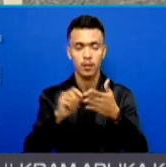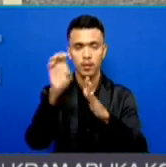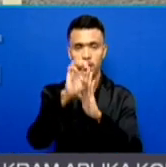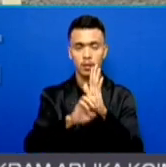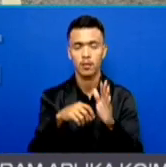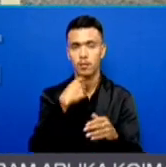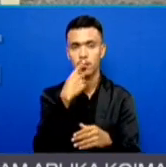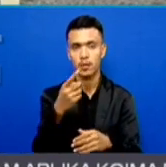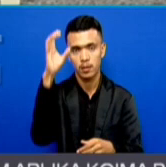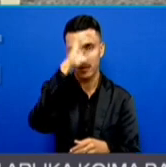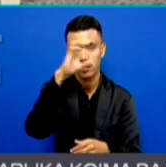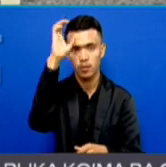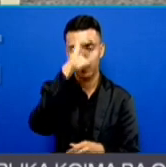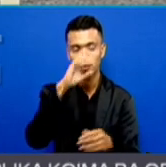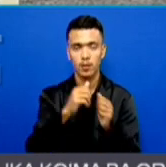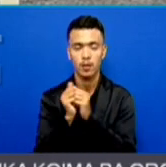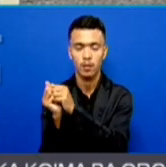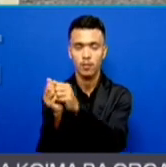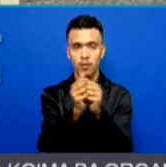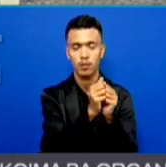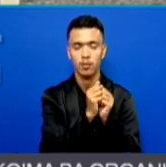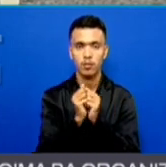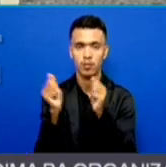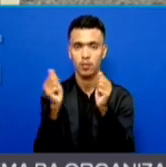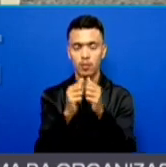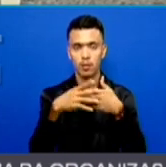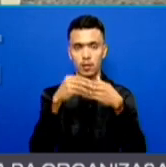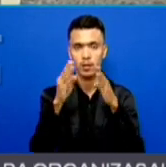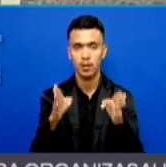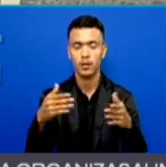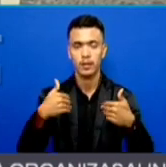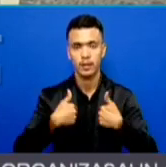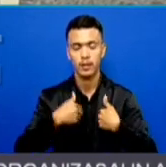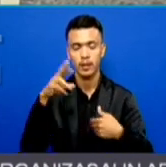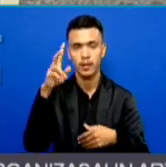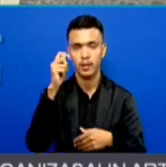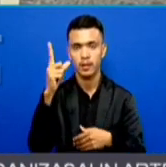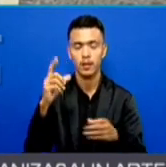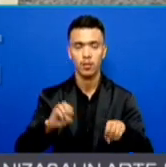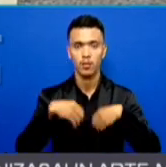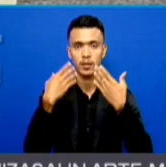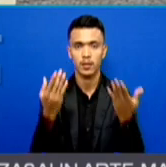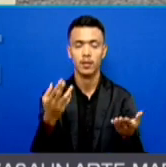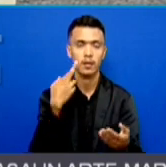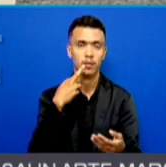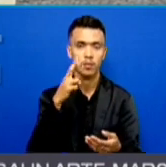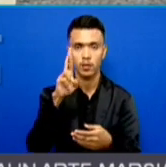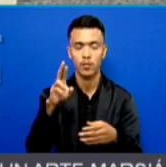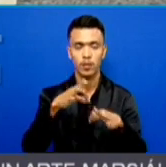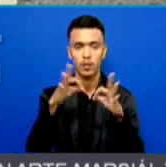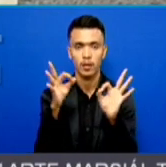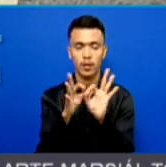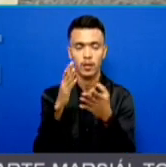e se busca a muito com liderança e RTTL ou em saber bele busca solução não é bele a